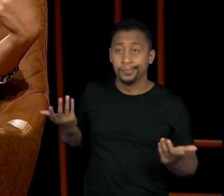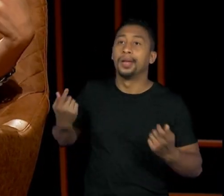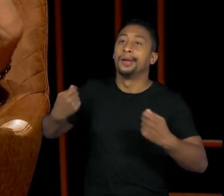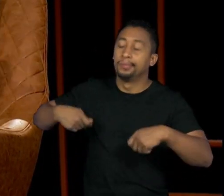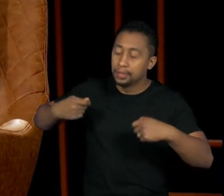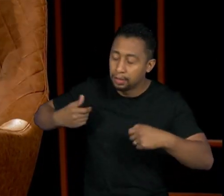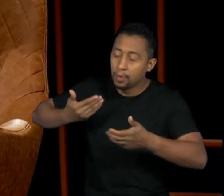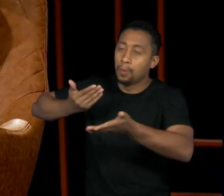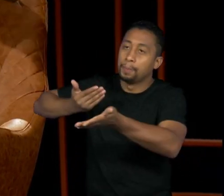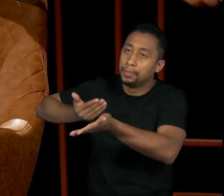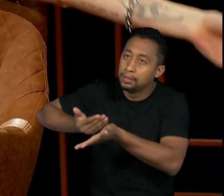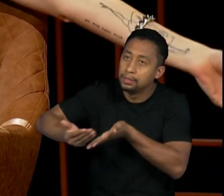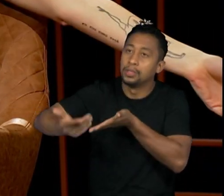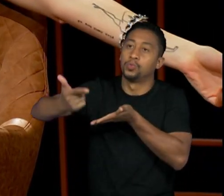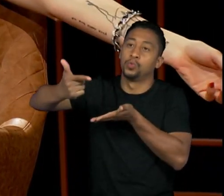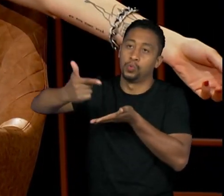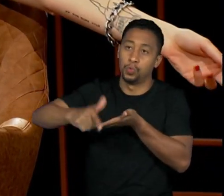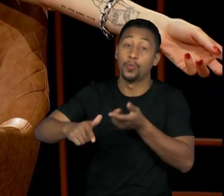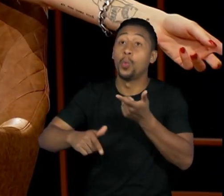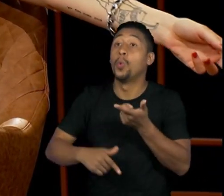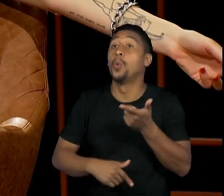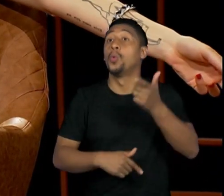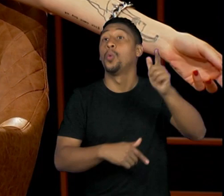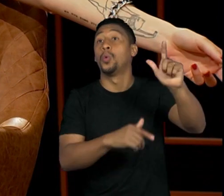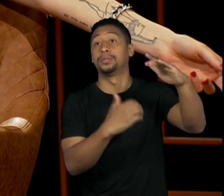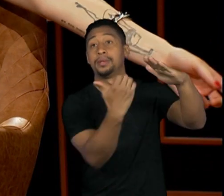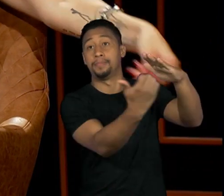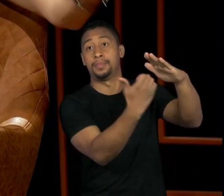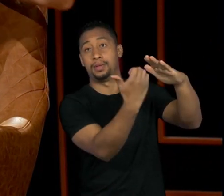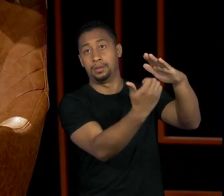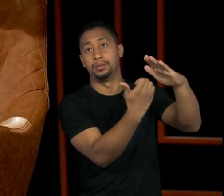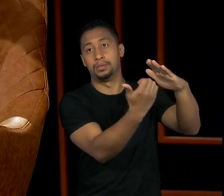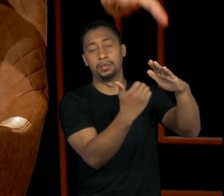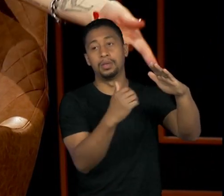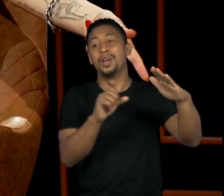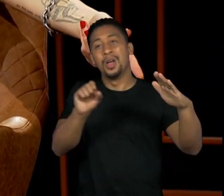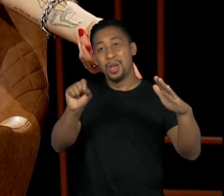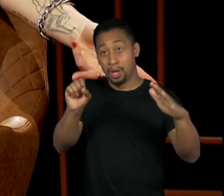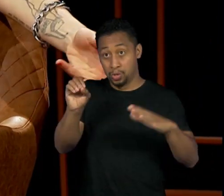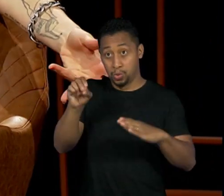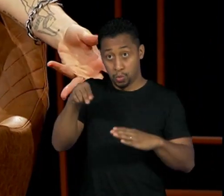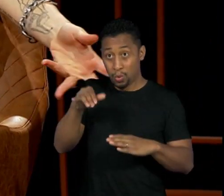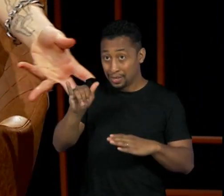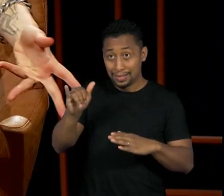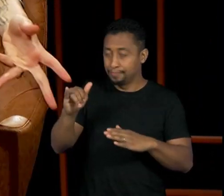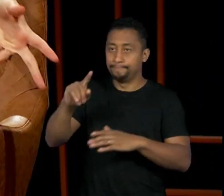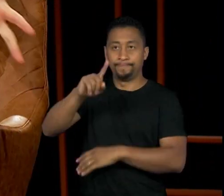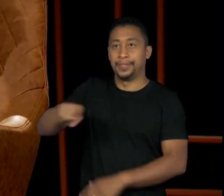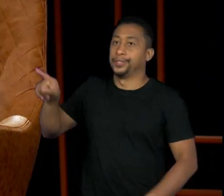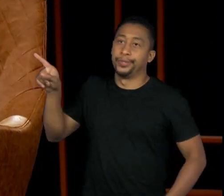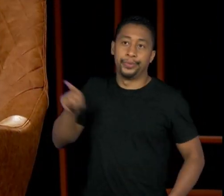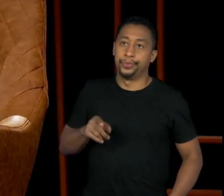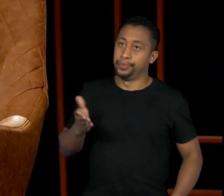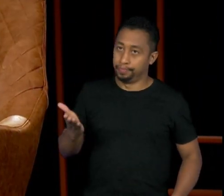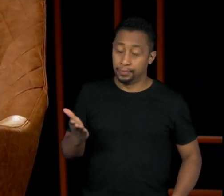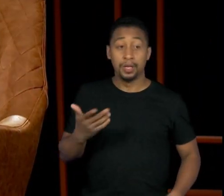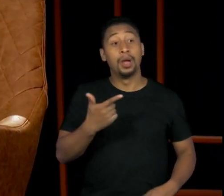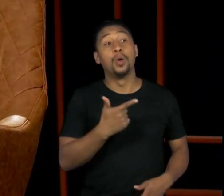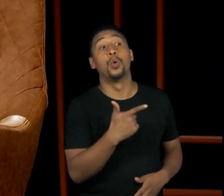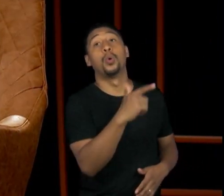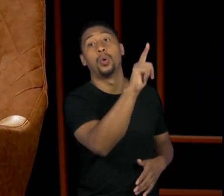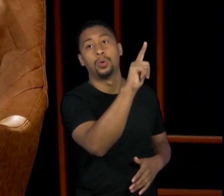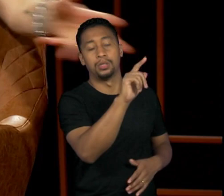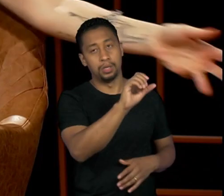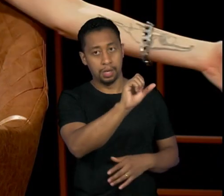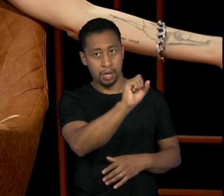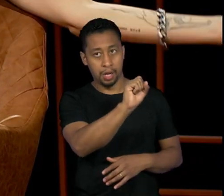outra gravadora, que era a gravadora que estava no Barreto, sem ser a Sony, e aí eu vou para Som Livre. E, gente, a minha vida inteira eu